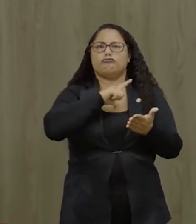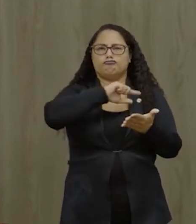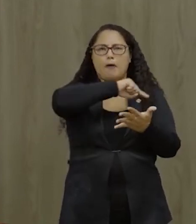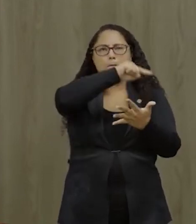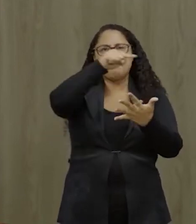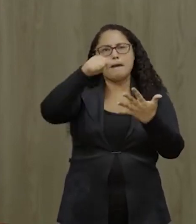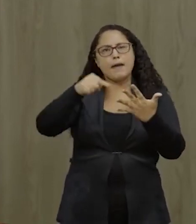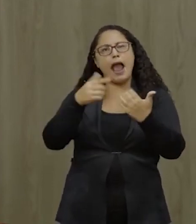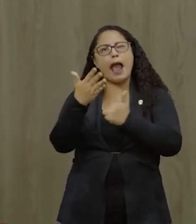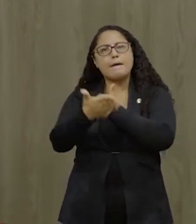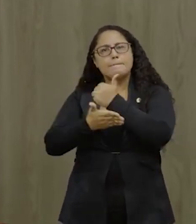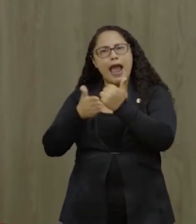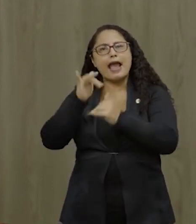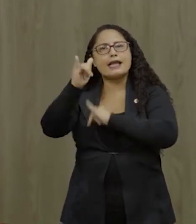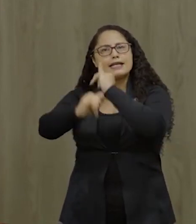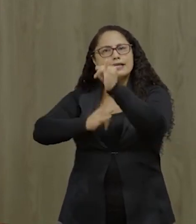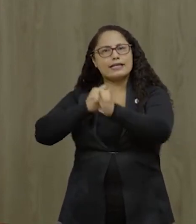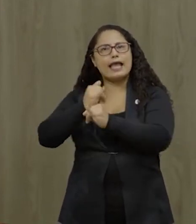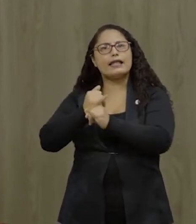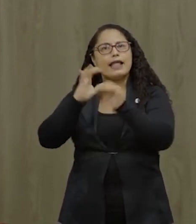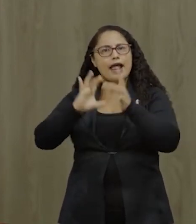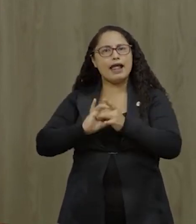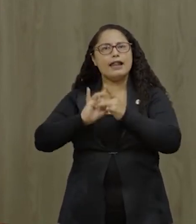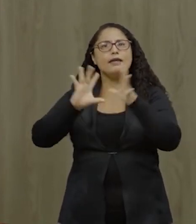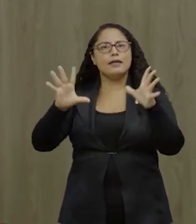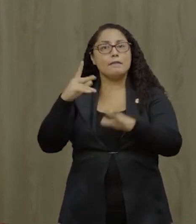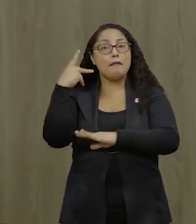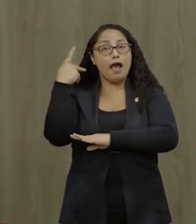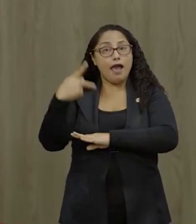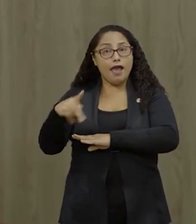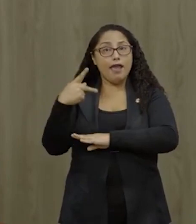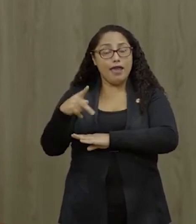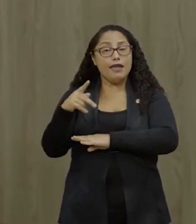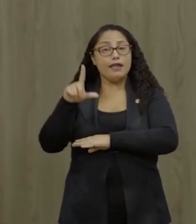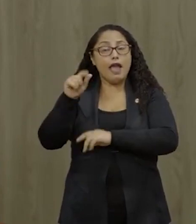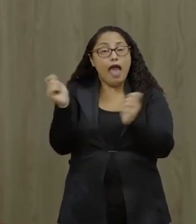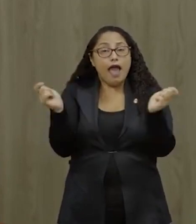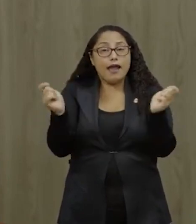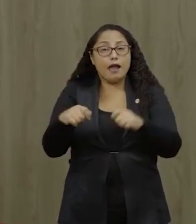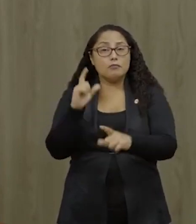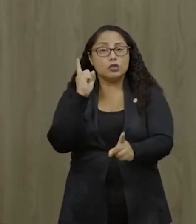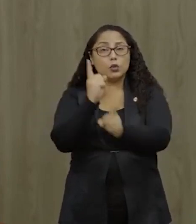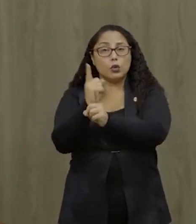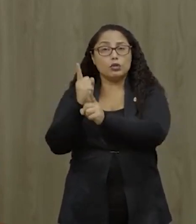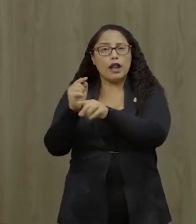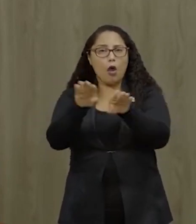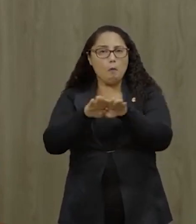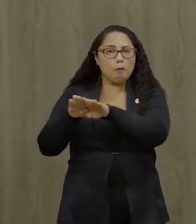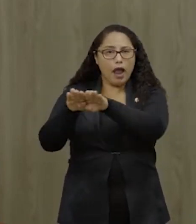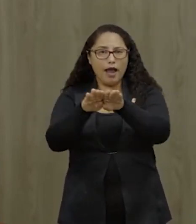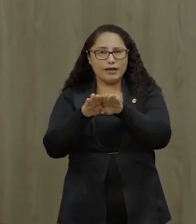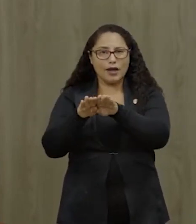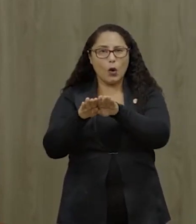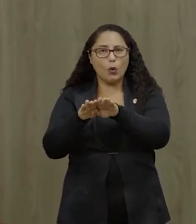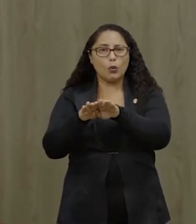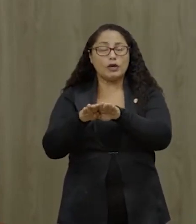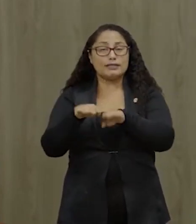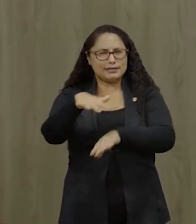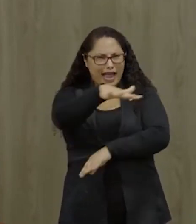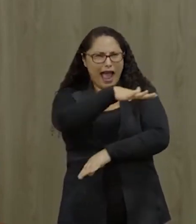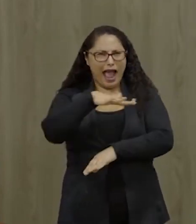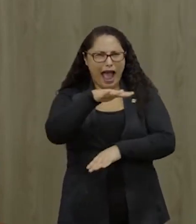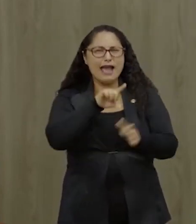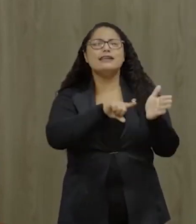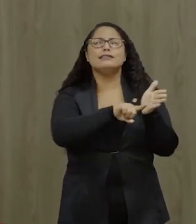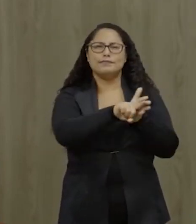toda a base de dados que a internet está disponibilizando para ele, é possível identificar esses padrões. Sua área